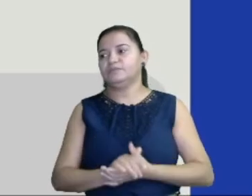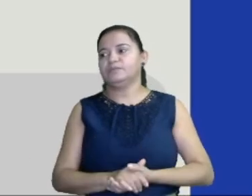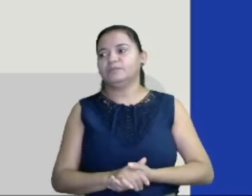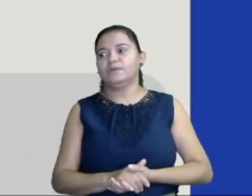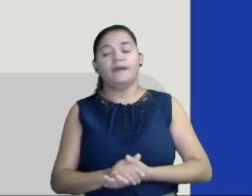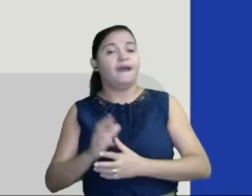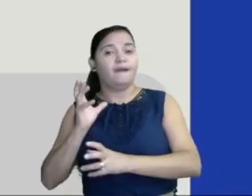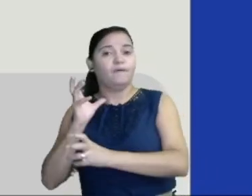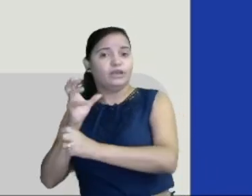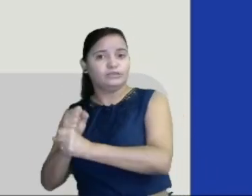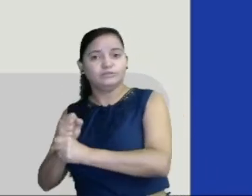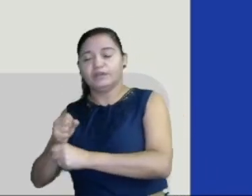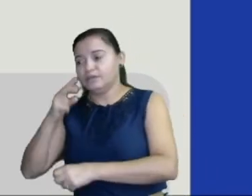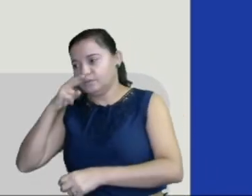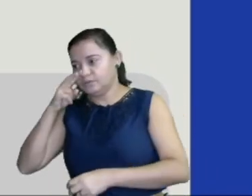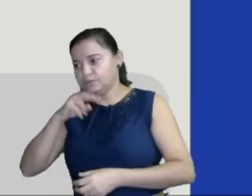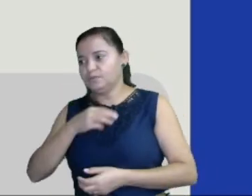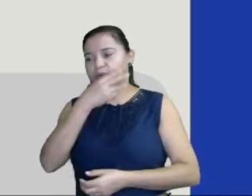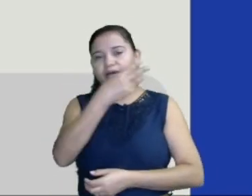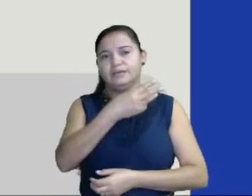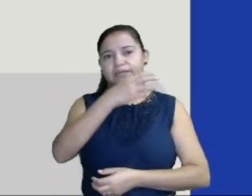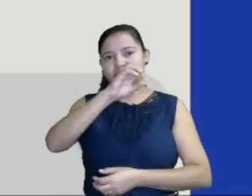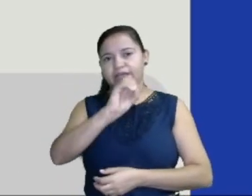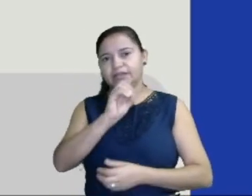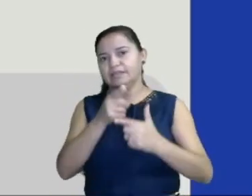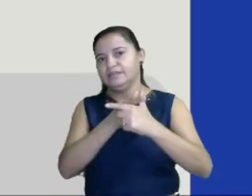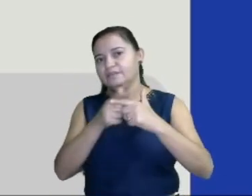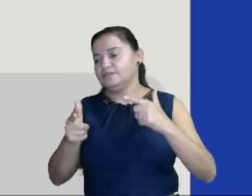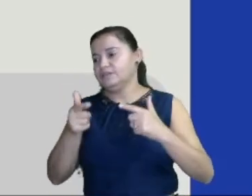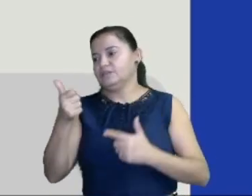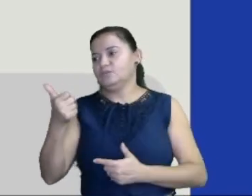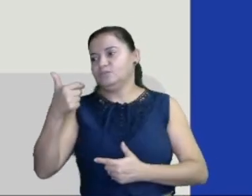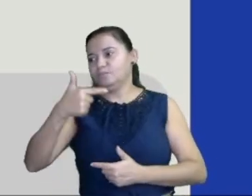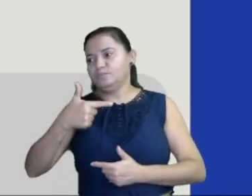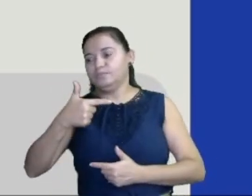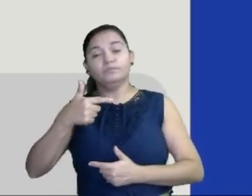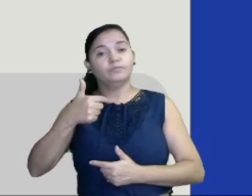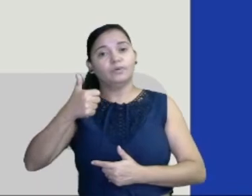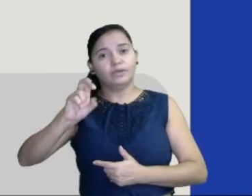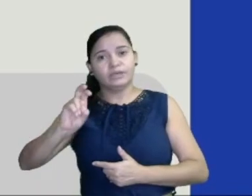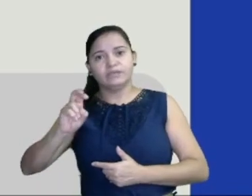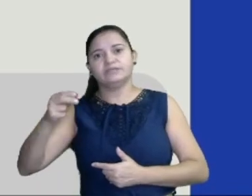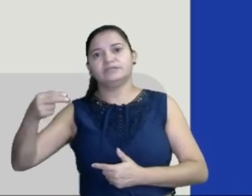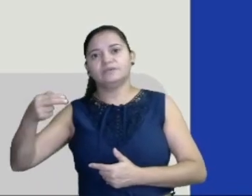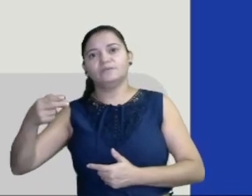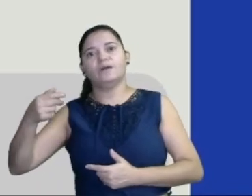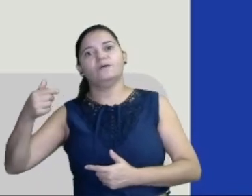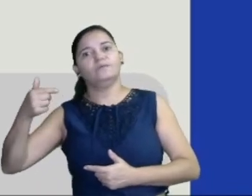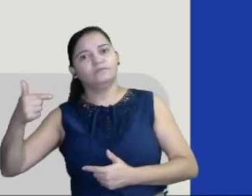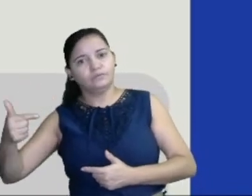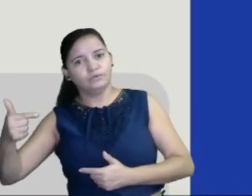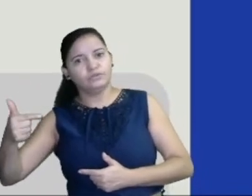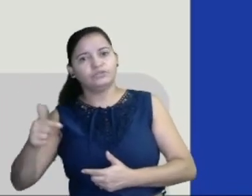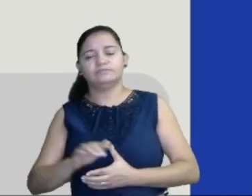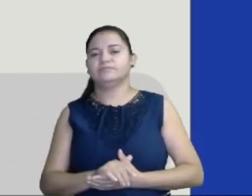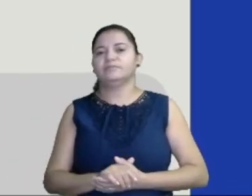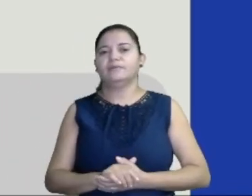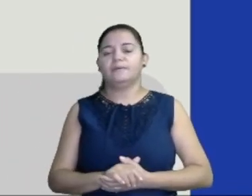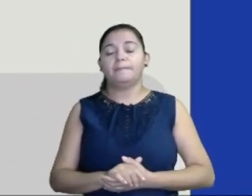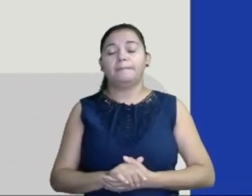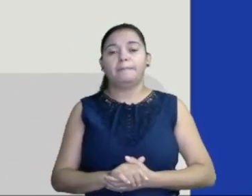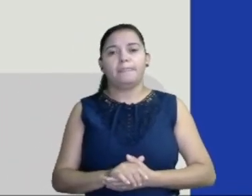temos 30 / 15 = 2 Então tá aí a prova de que transformando em